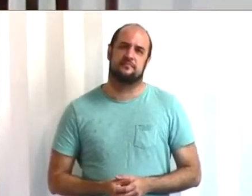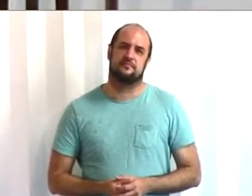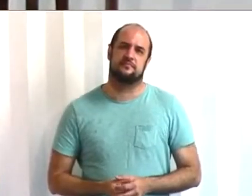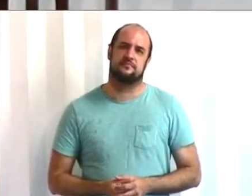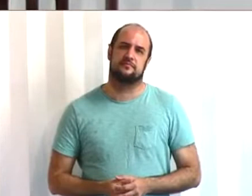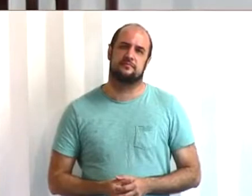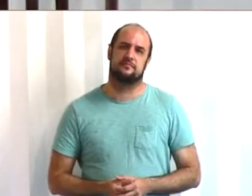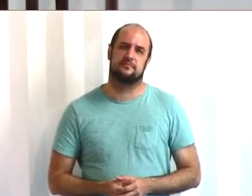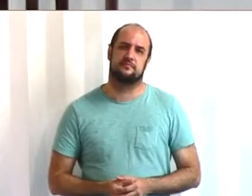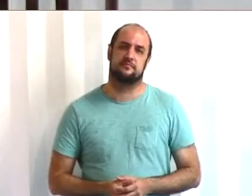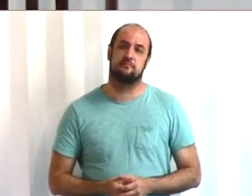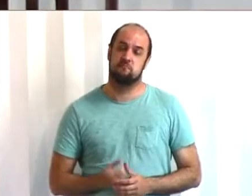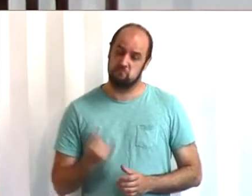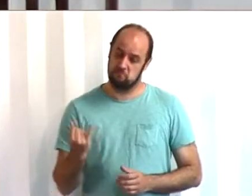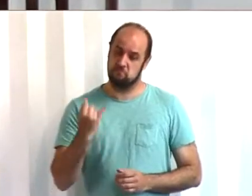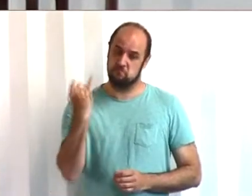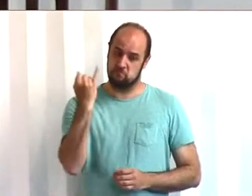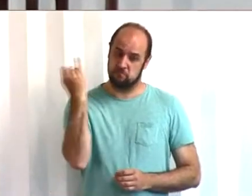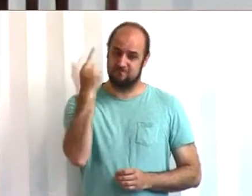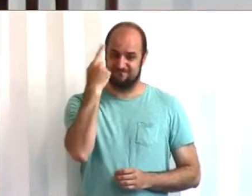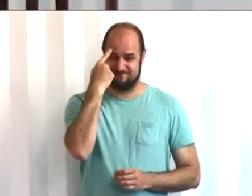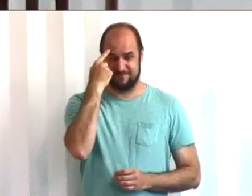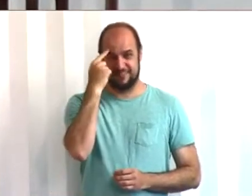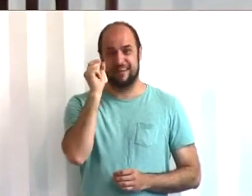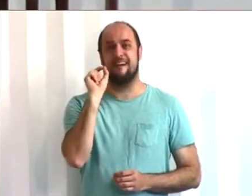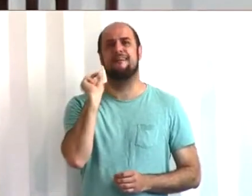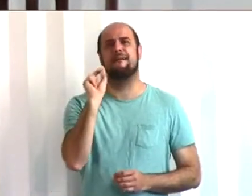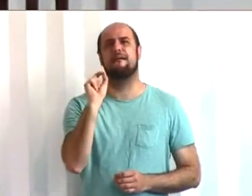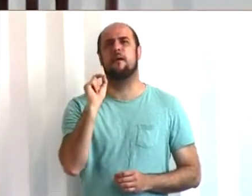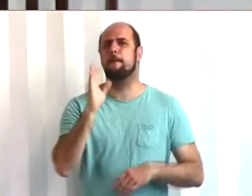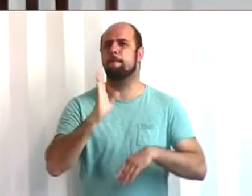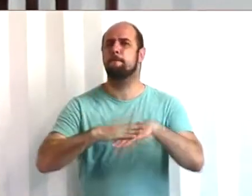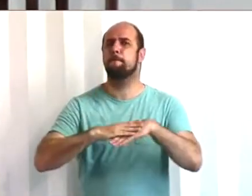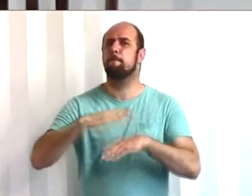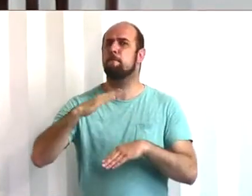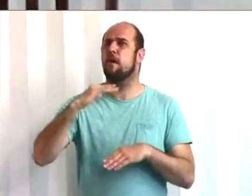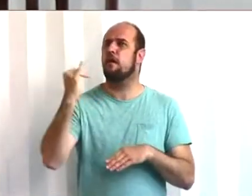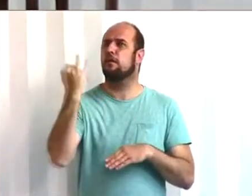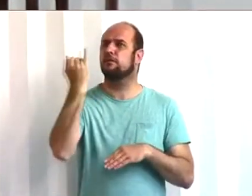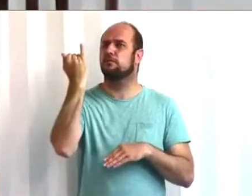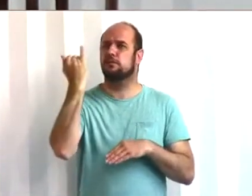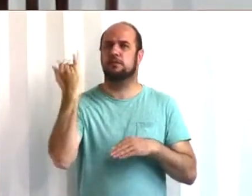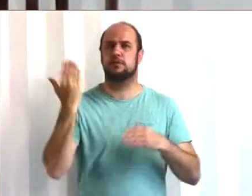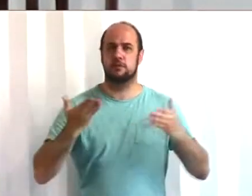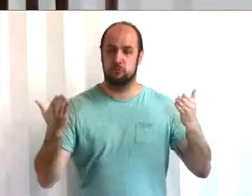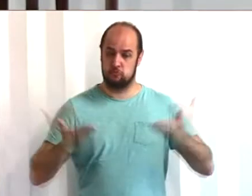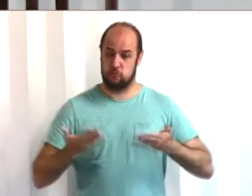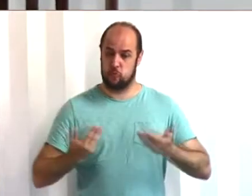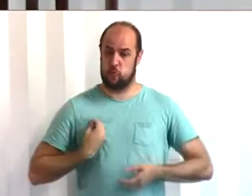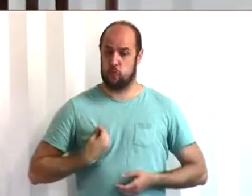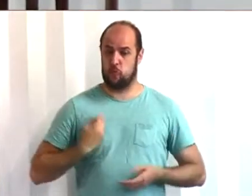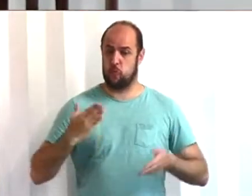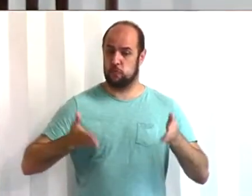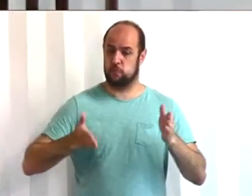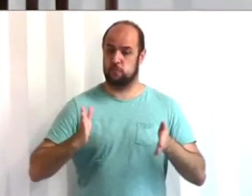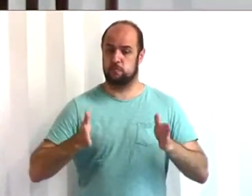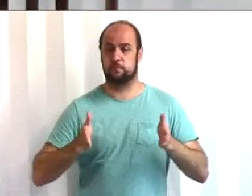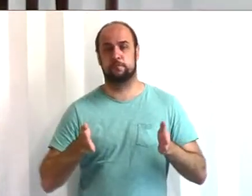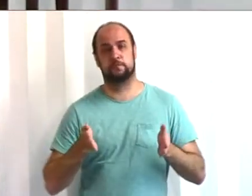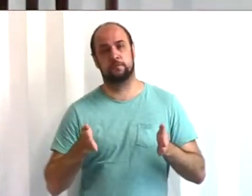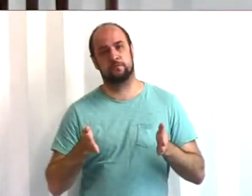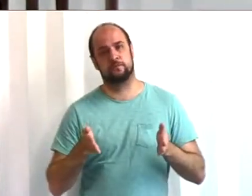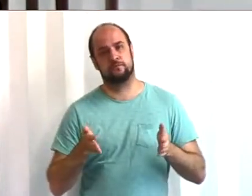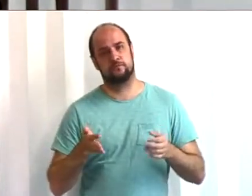Se faz mister pensar no que importa. O que está importando para a existência neste momento?